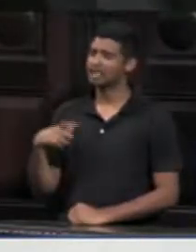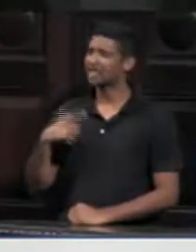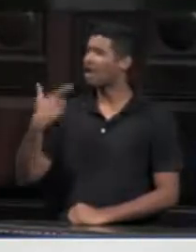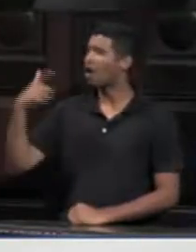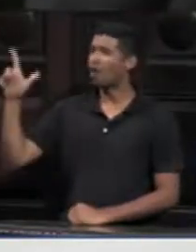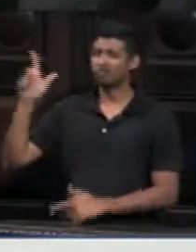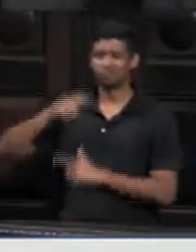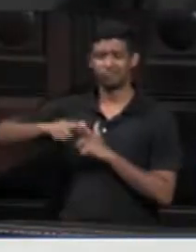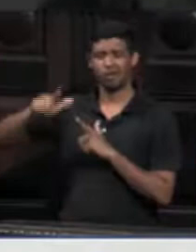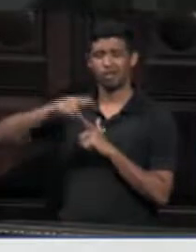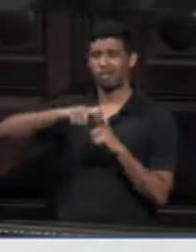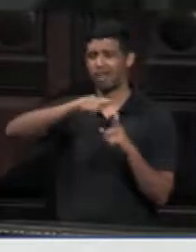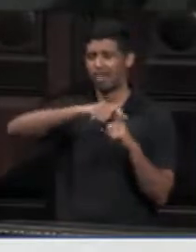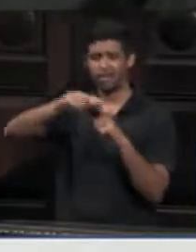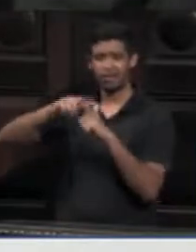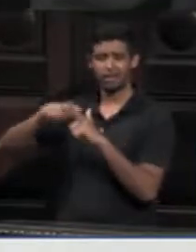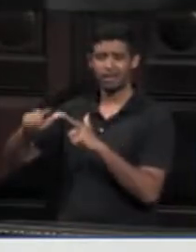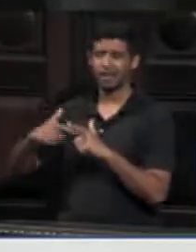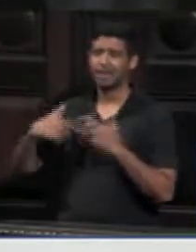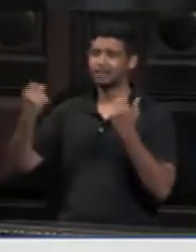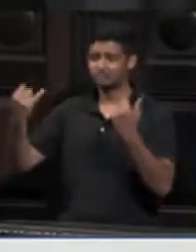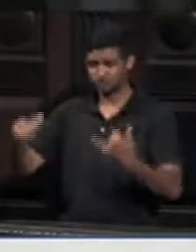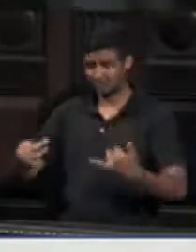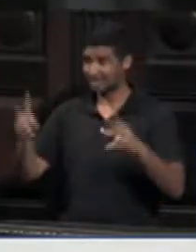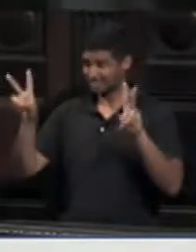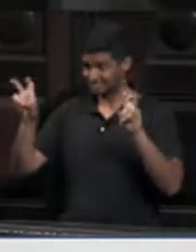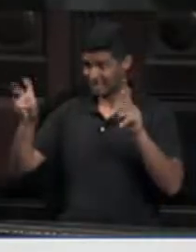casos de barragens